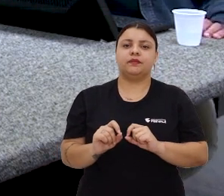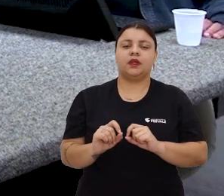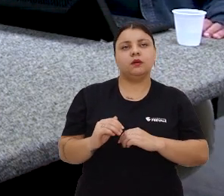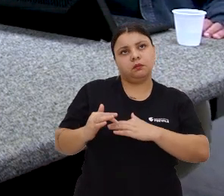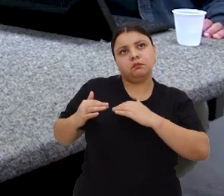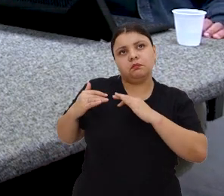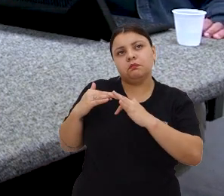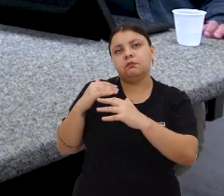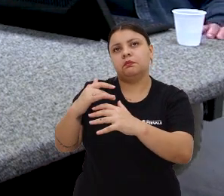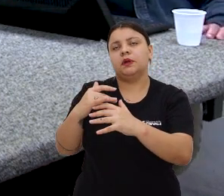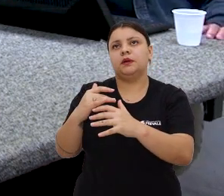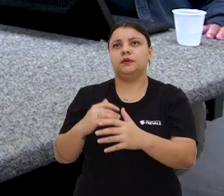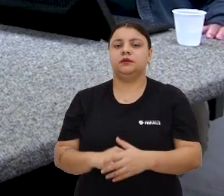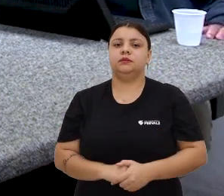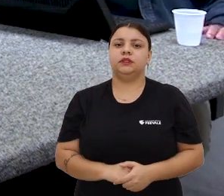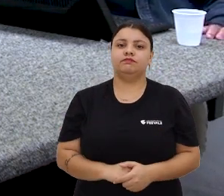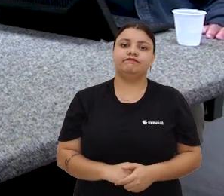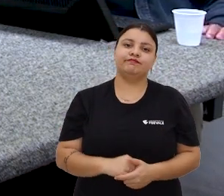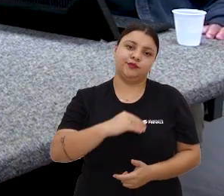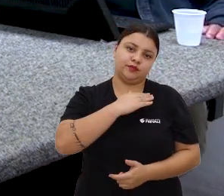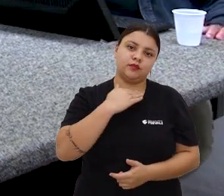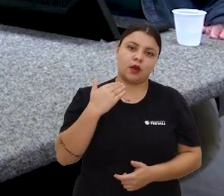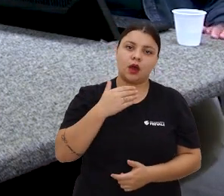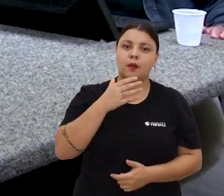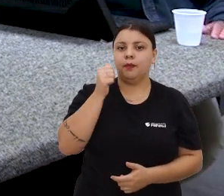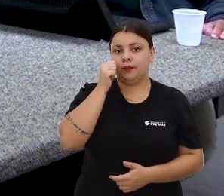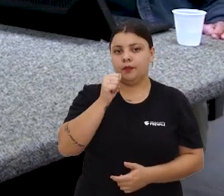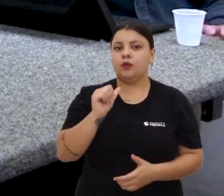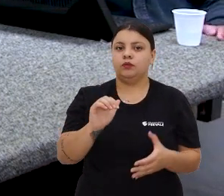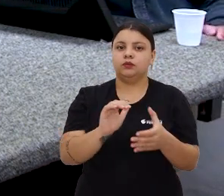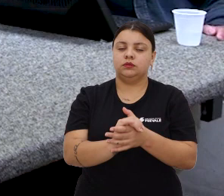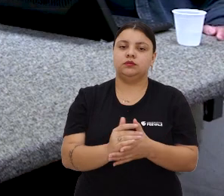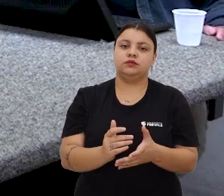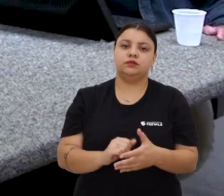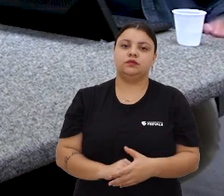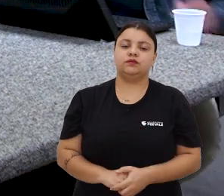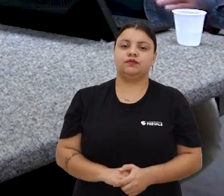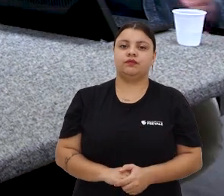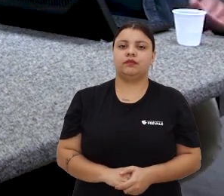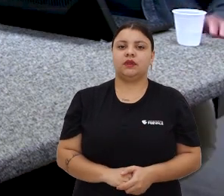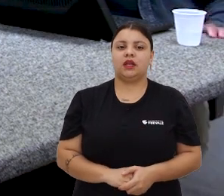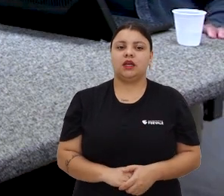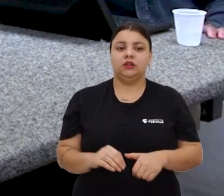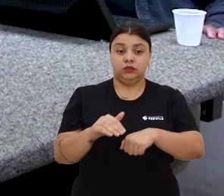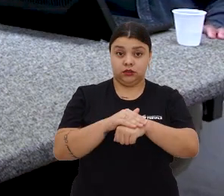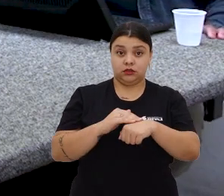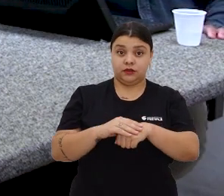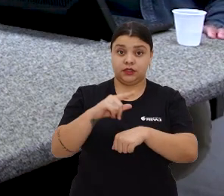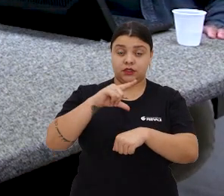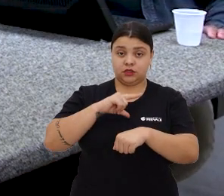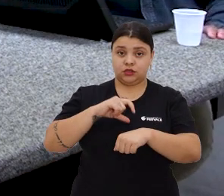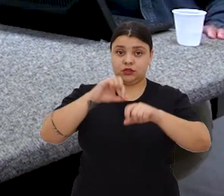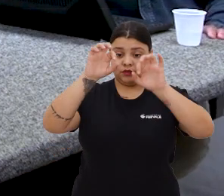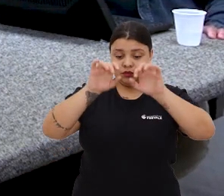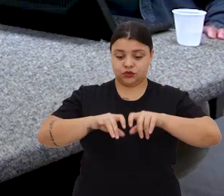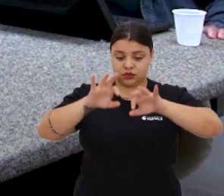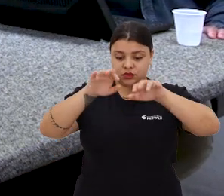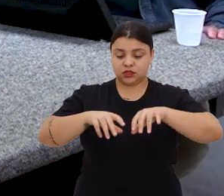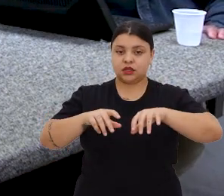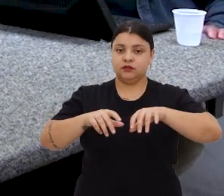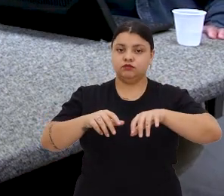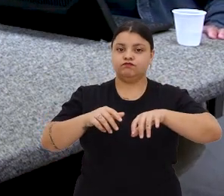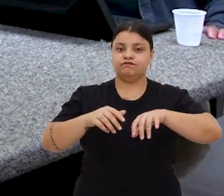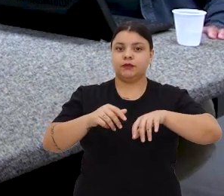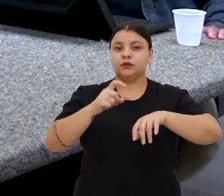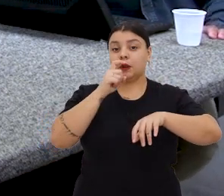passagem, perdeu a esposa, né, cedo, né, e acabou, na nossa conversa que a gente teve primeiramente, tu escreveu para mim, eu sou pai solo, e eu